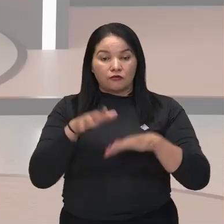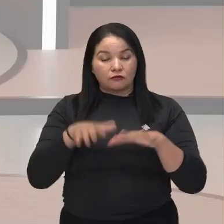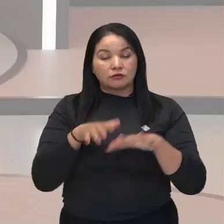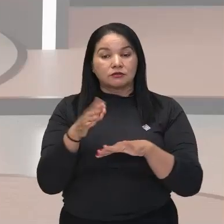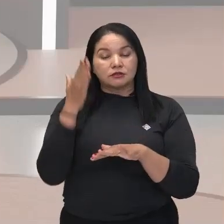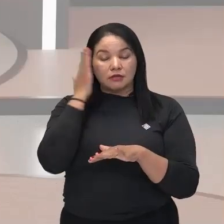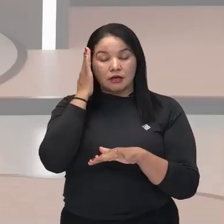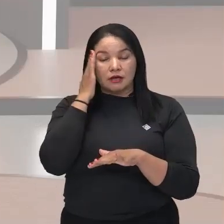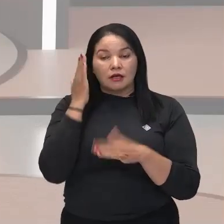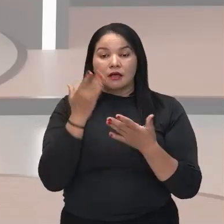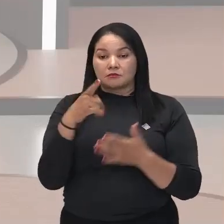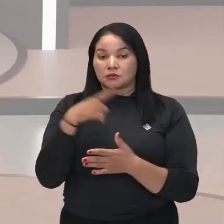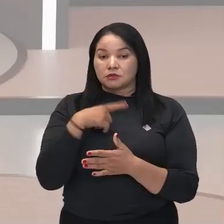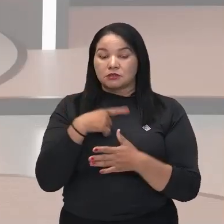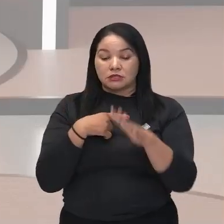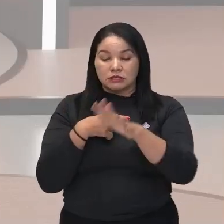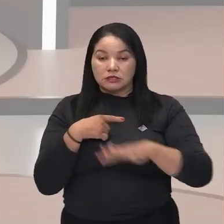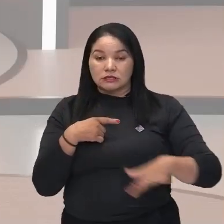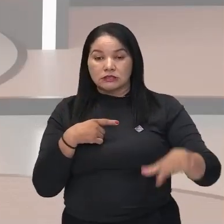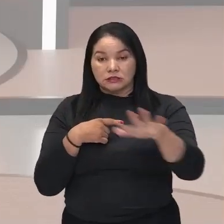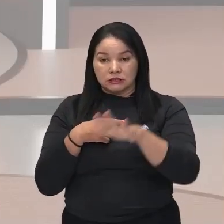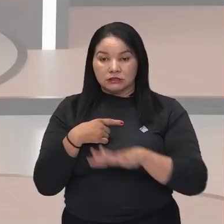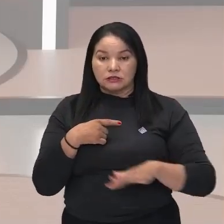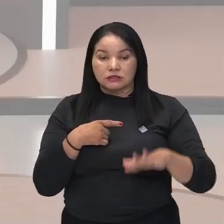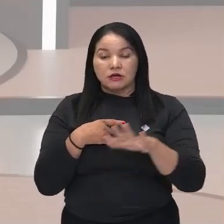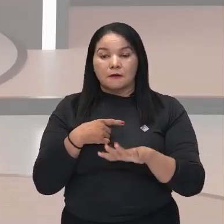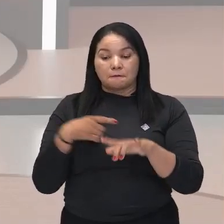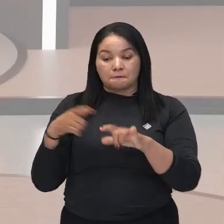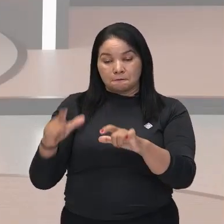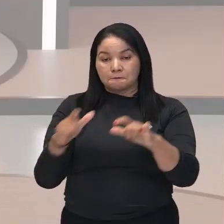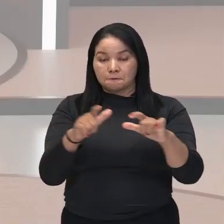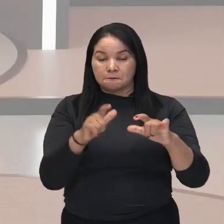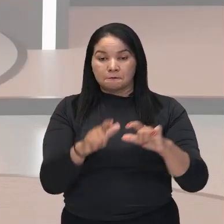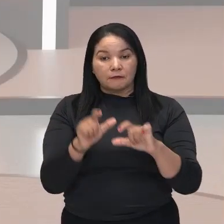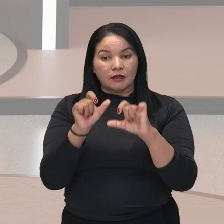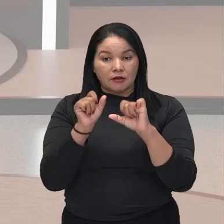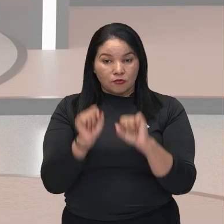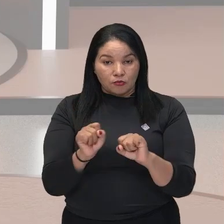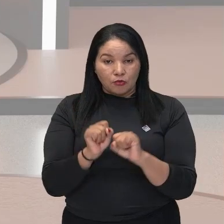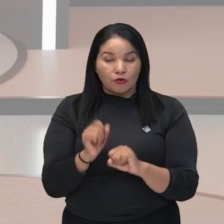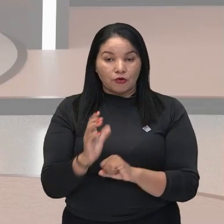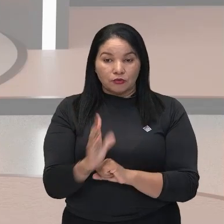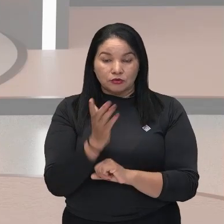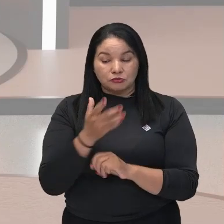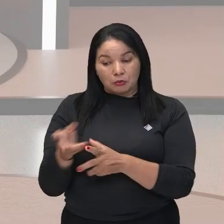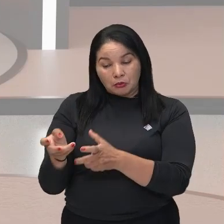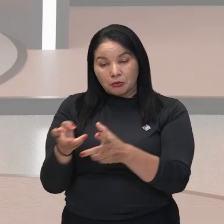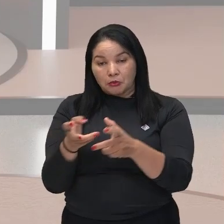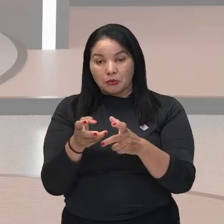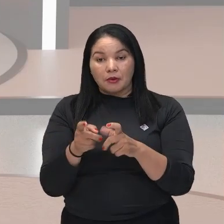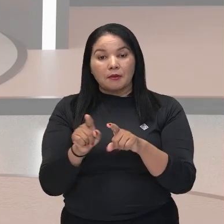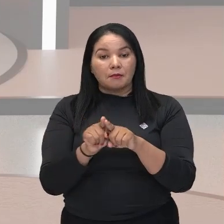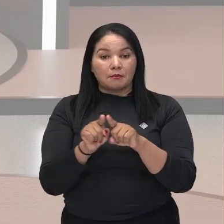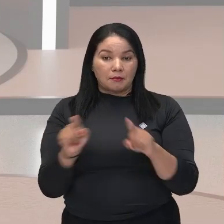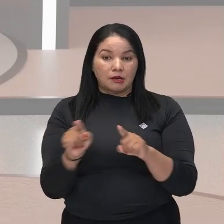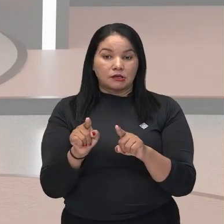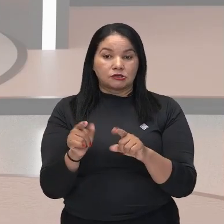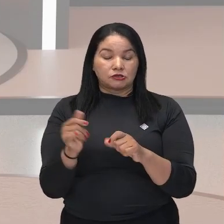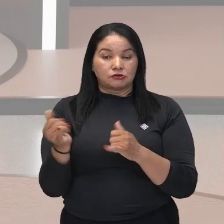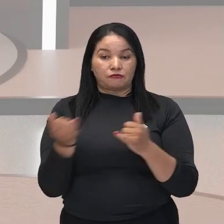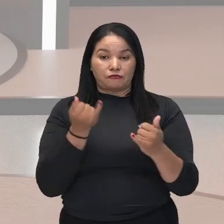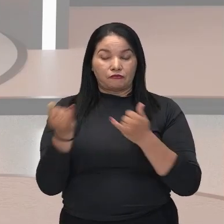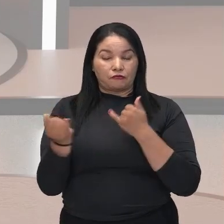que existem áreas nessas regiões que pode ocorrer essa extração, esses países estão